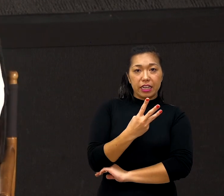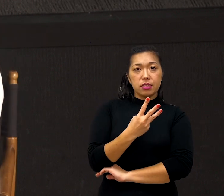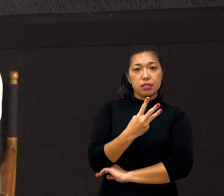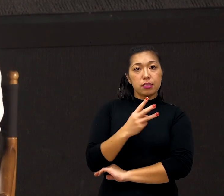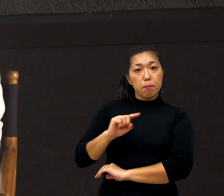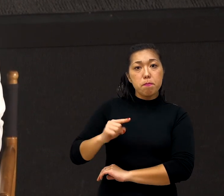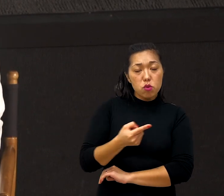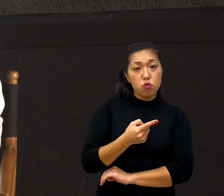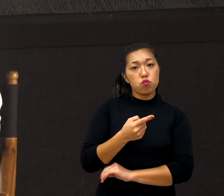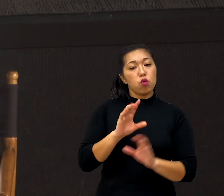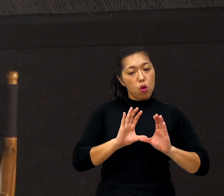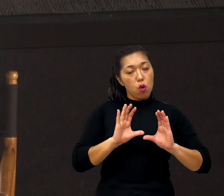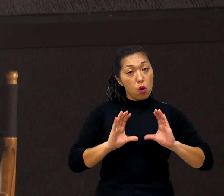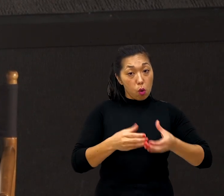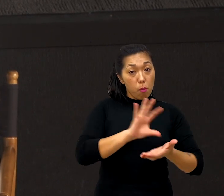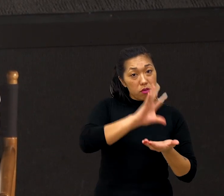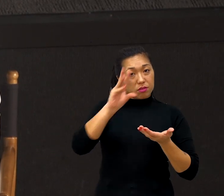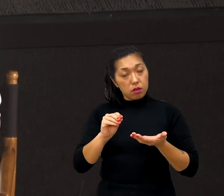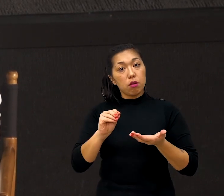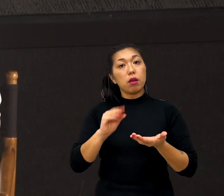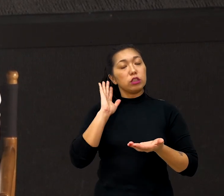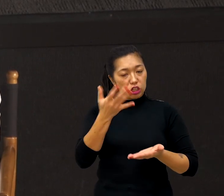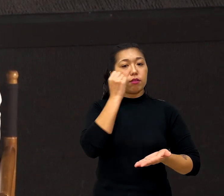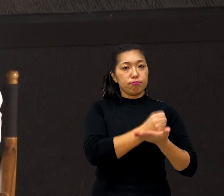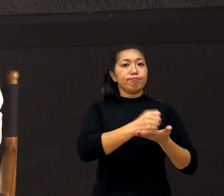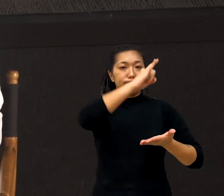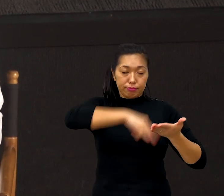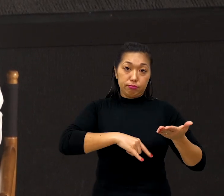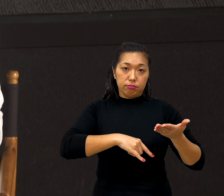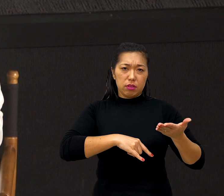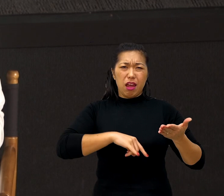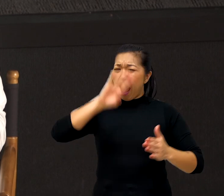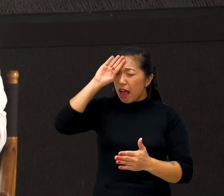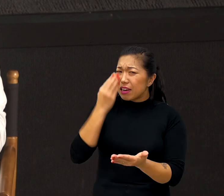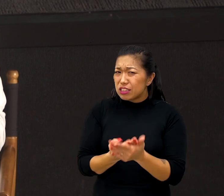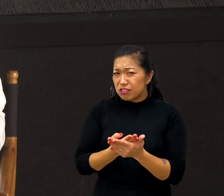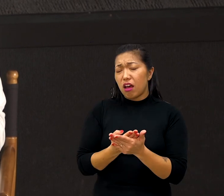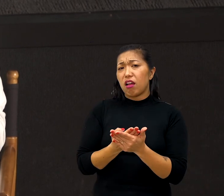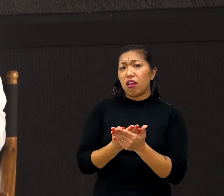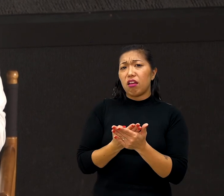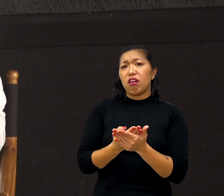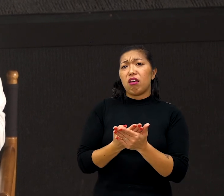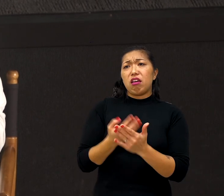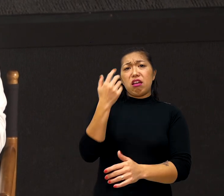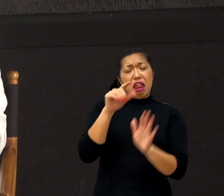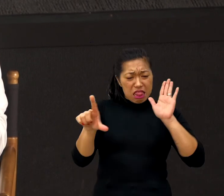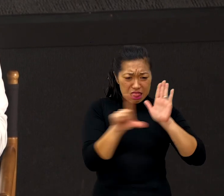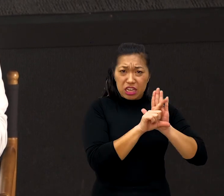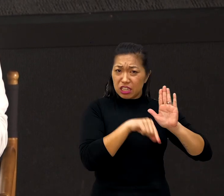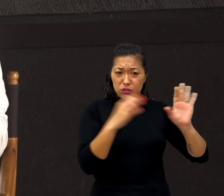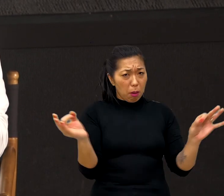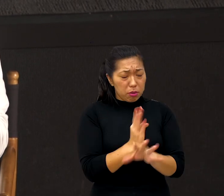comunidades já certificadas, não pode acreditar que a legislação ambiental está preparada para essa agenda. Não tem